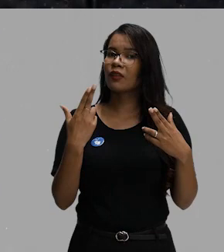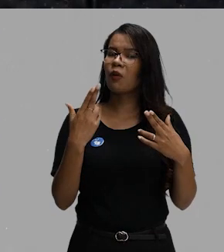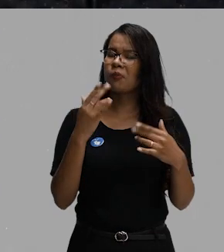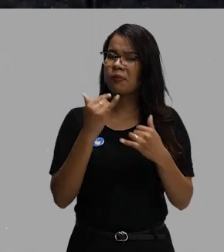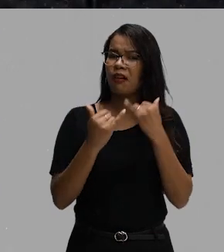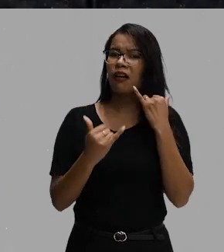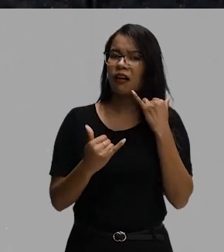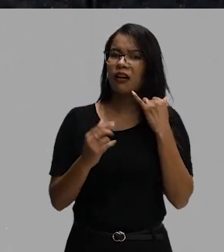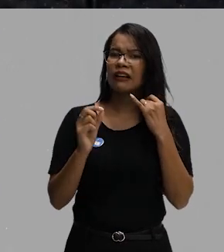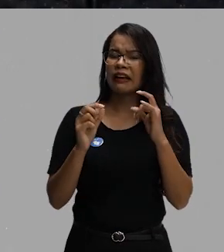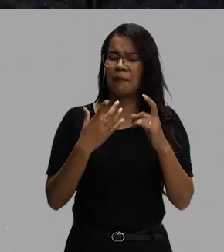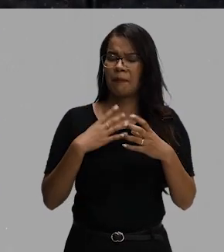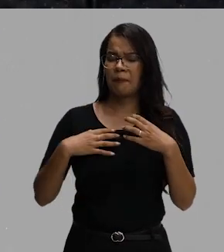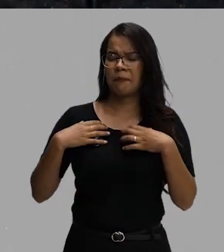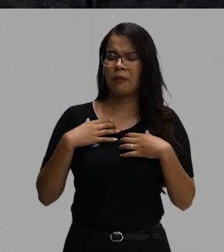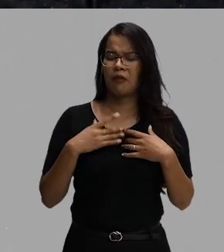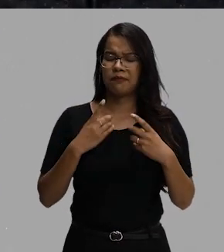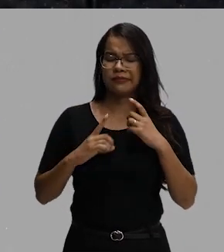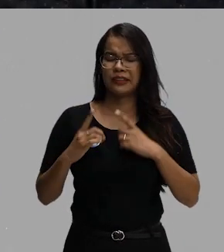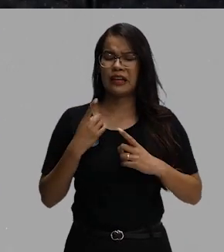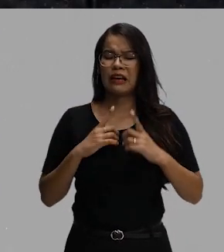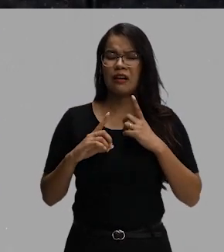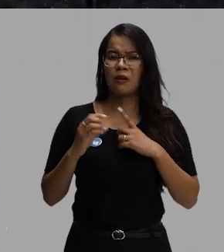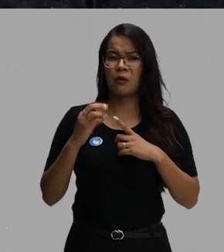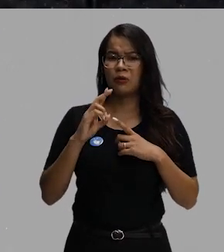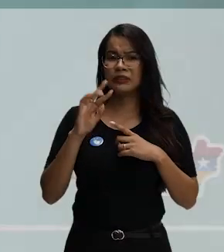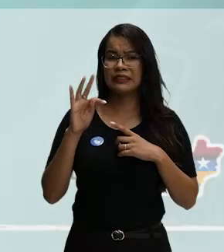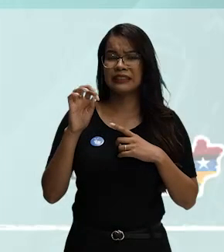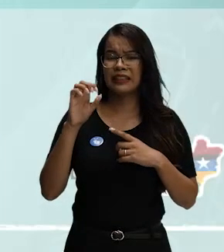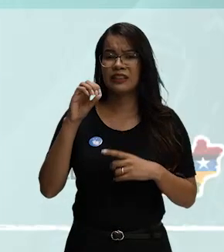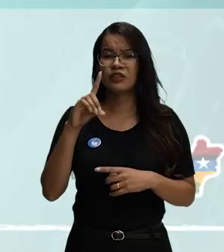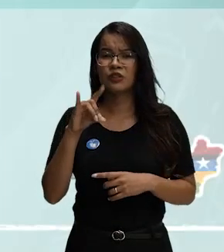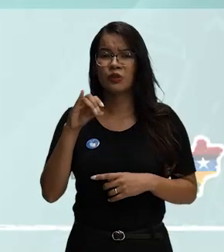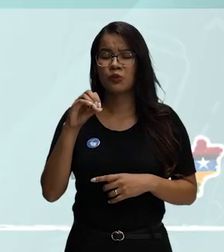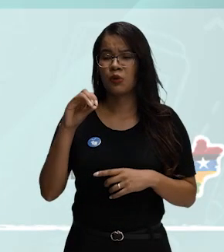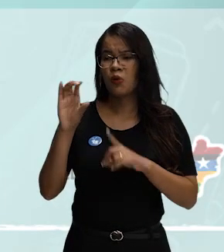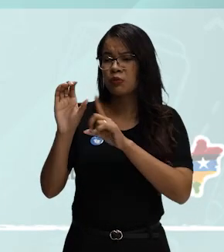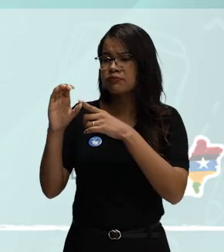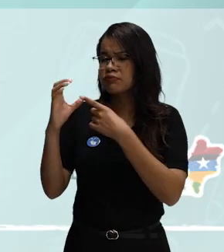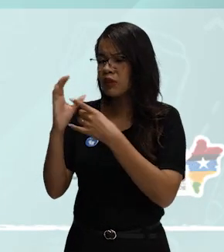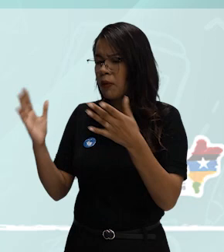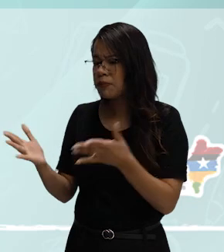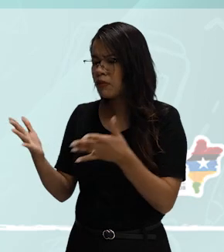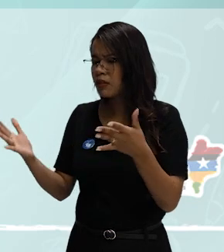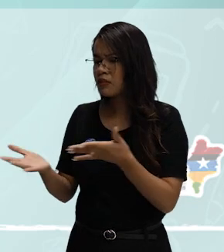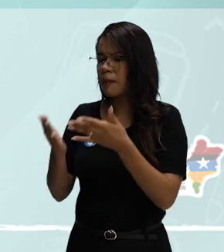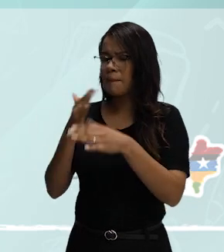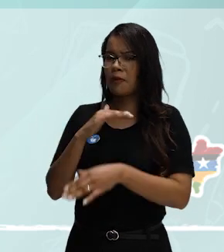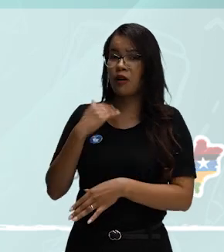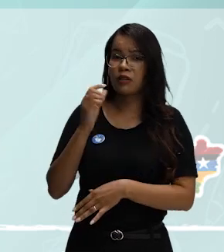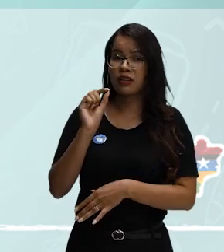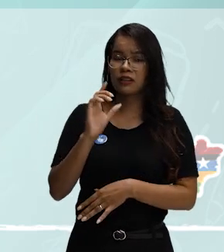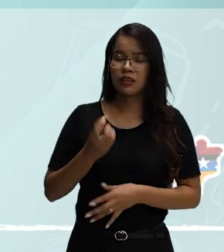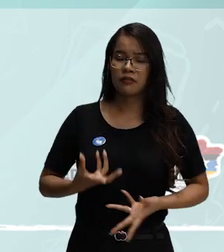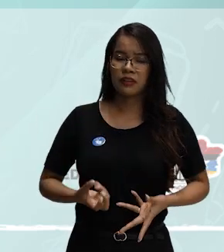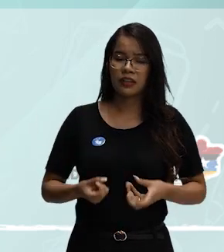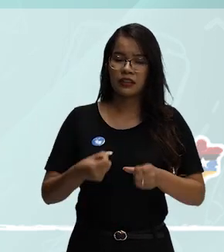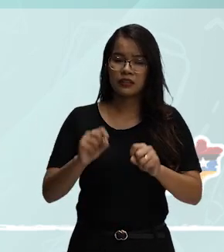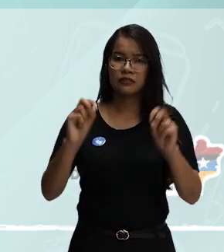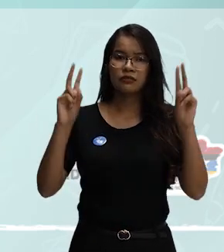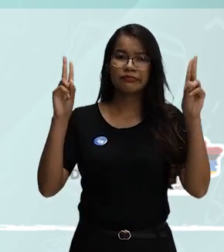é depressivo, aquilo que é entediante, culto à morte é o que eles defendiam, é o que eles, essa temática